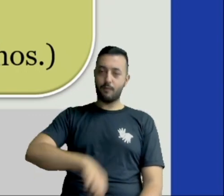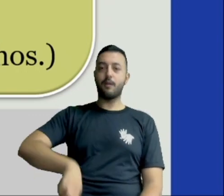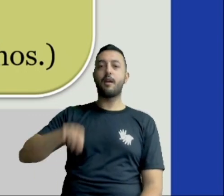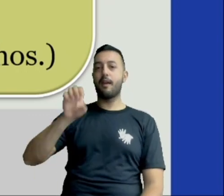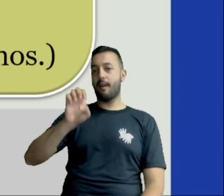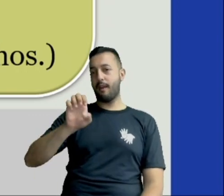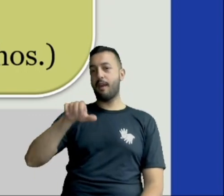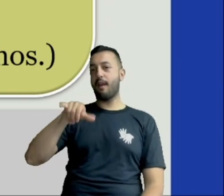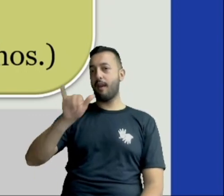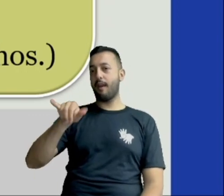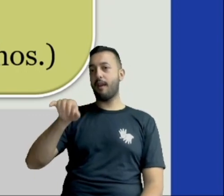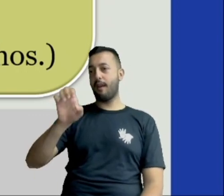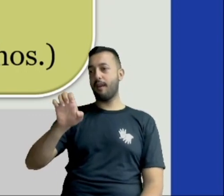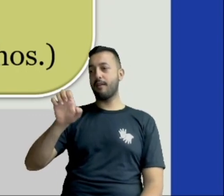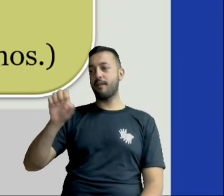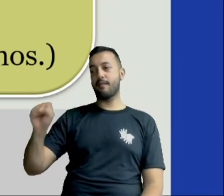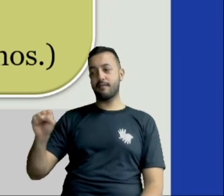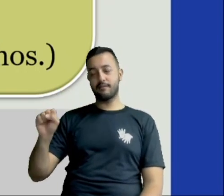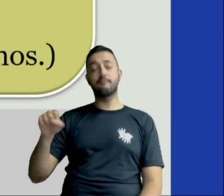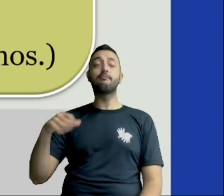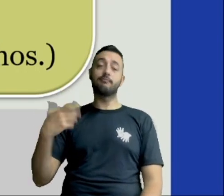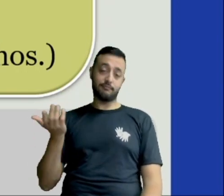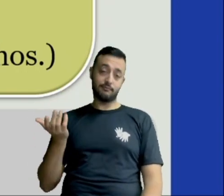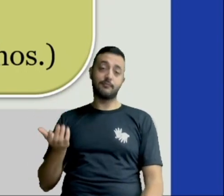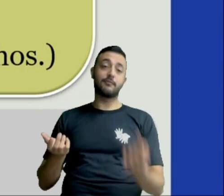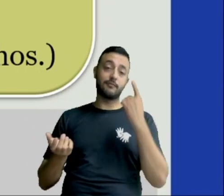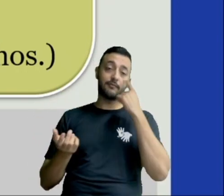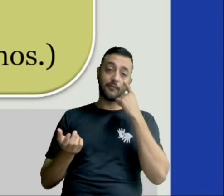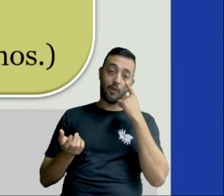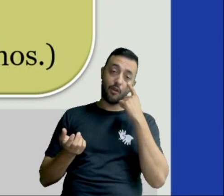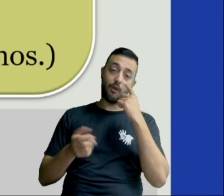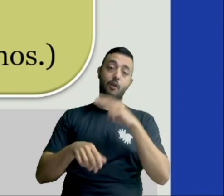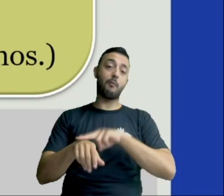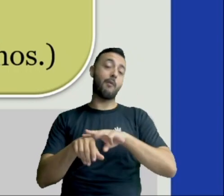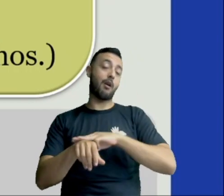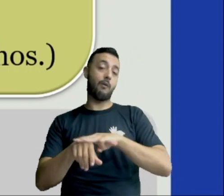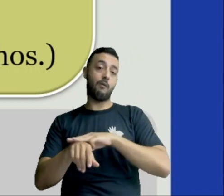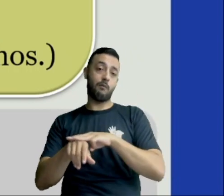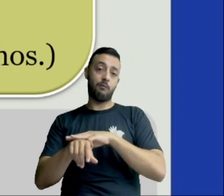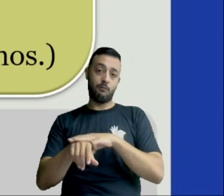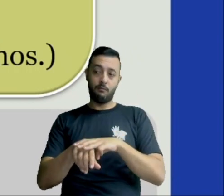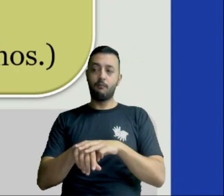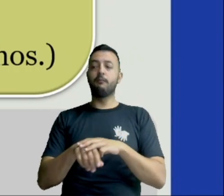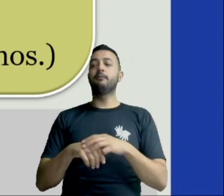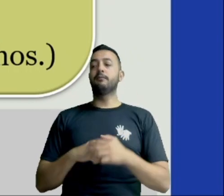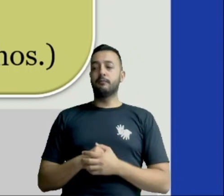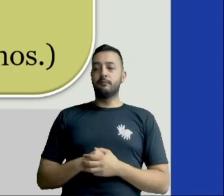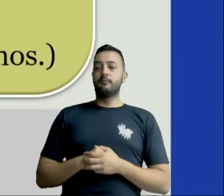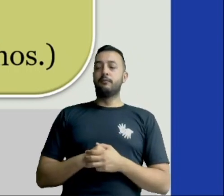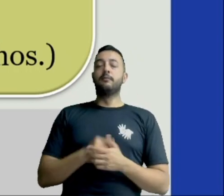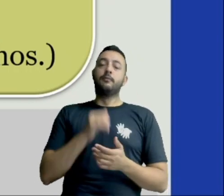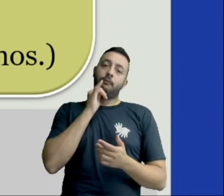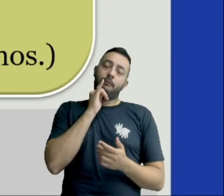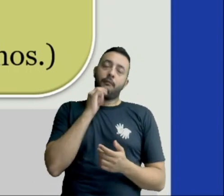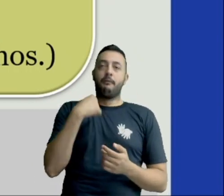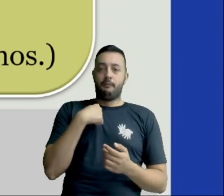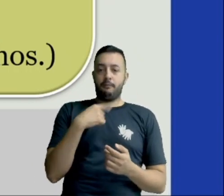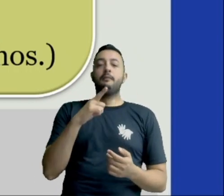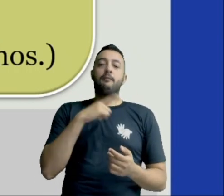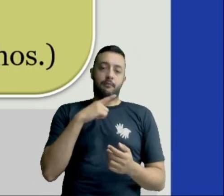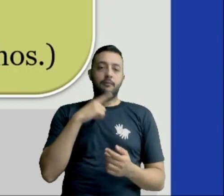eyes. Brown eyes, olhos castanhos. E o exemplo, I have brown eyes. Eu